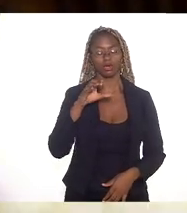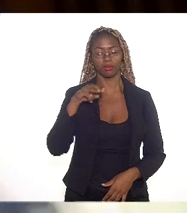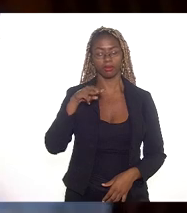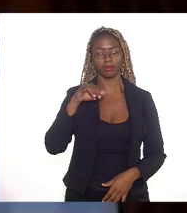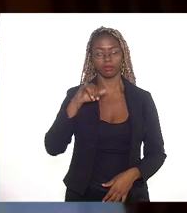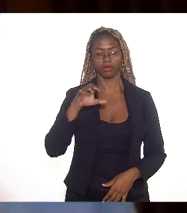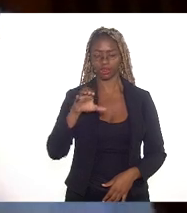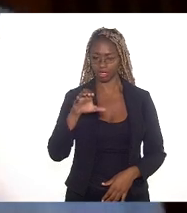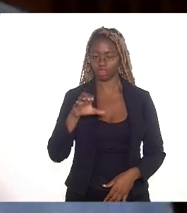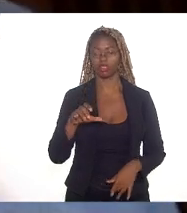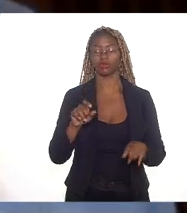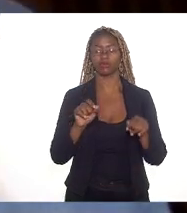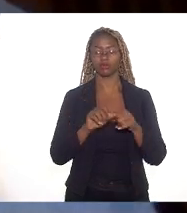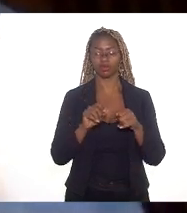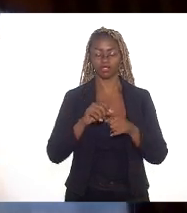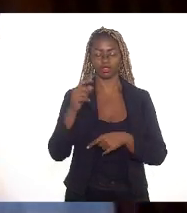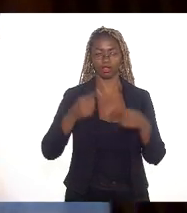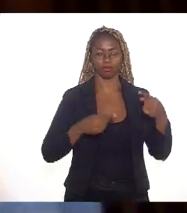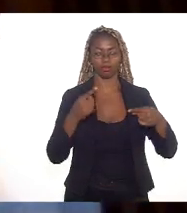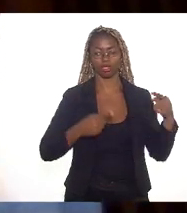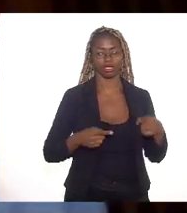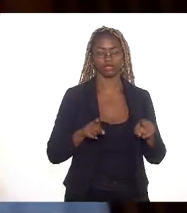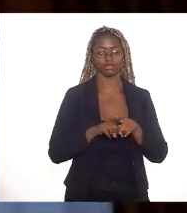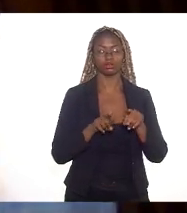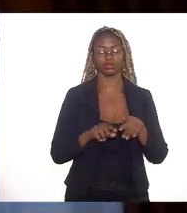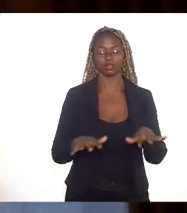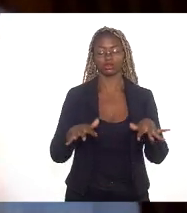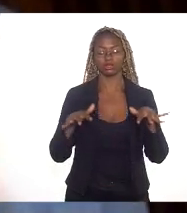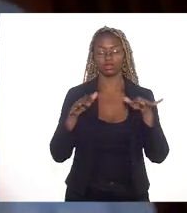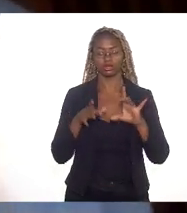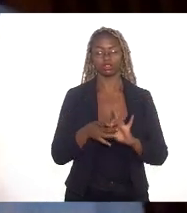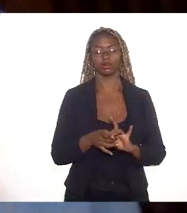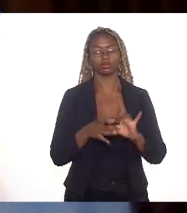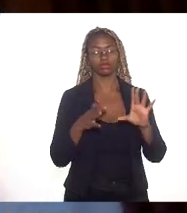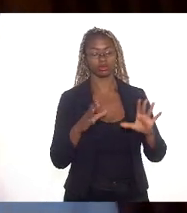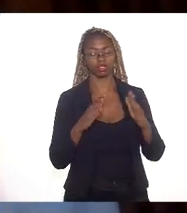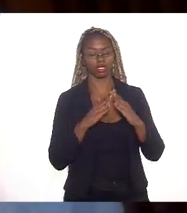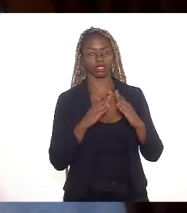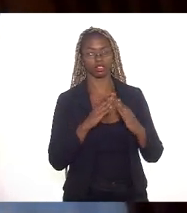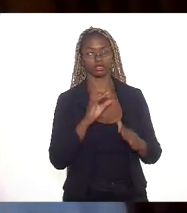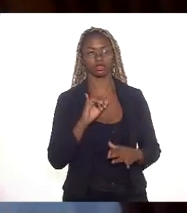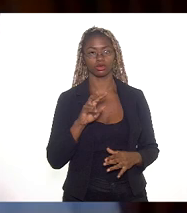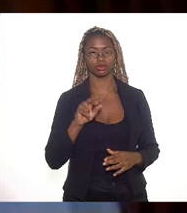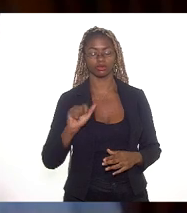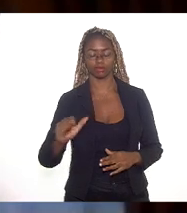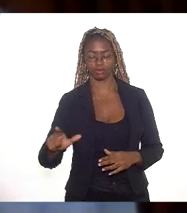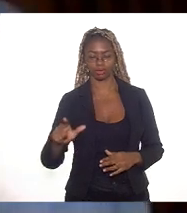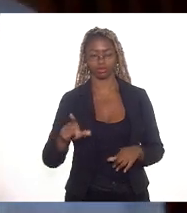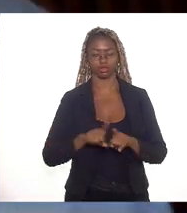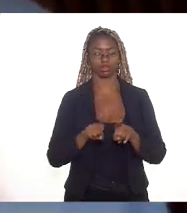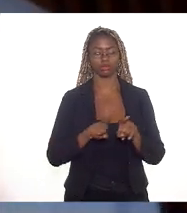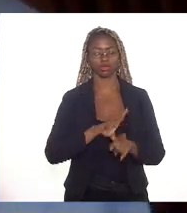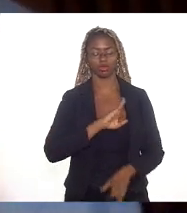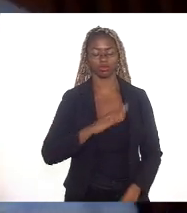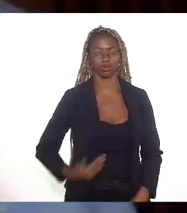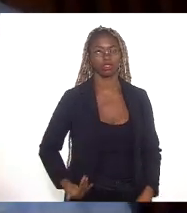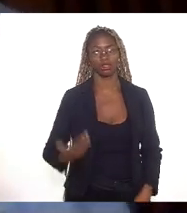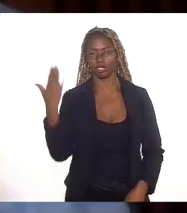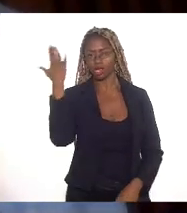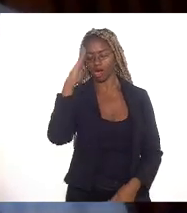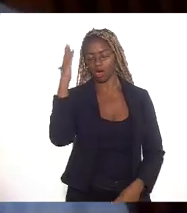tema. Foi feita uma audiência pública, tanto a Casa Civil, o governo, entendem a importância